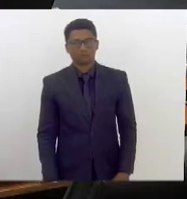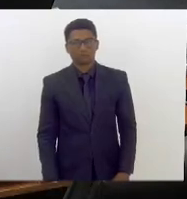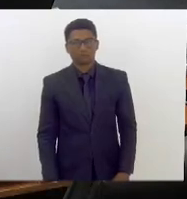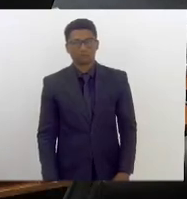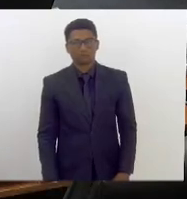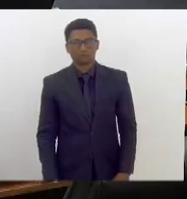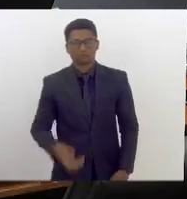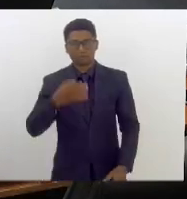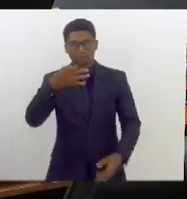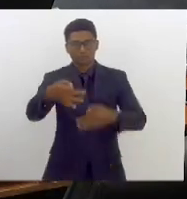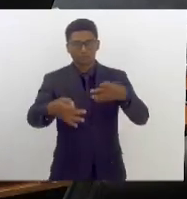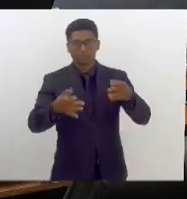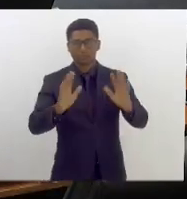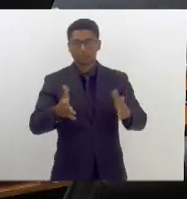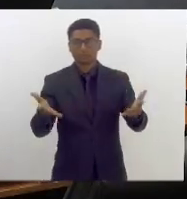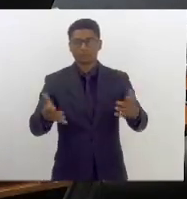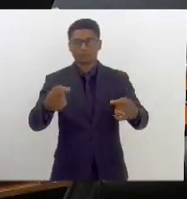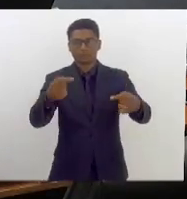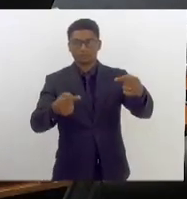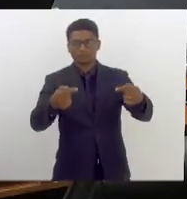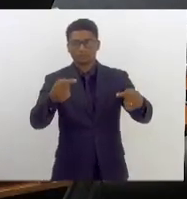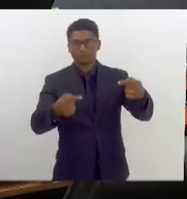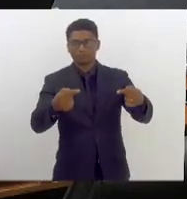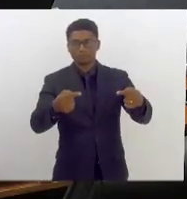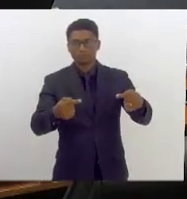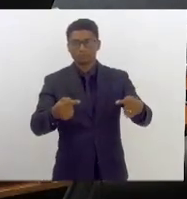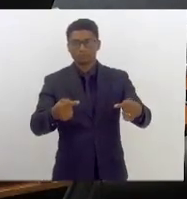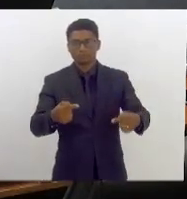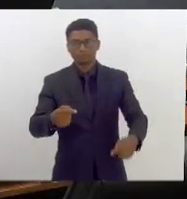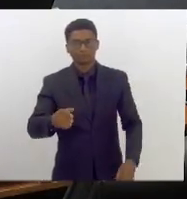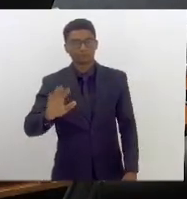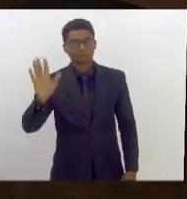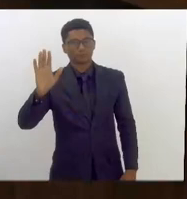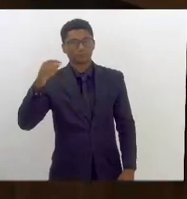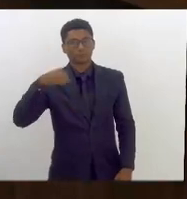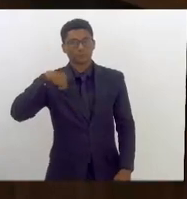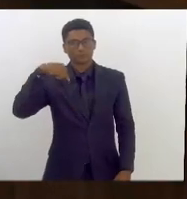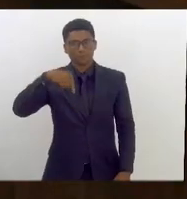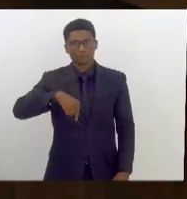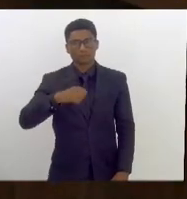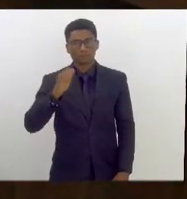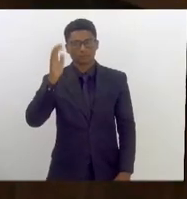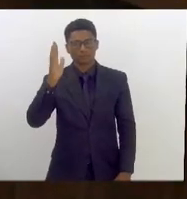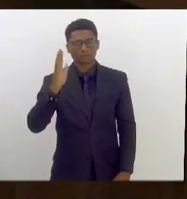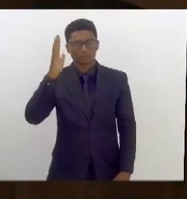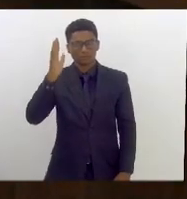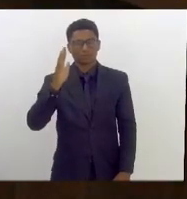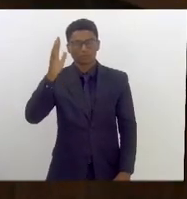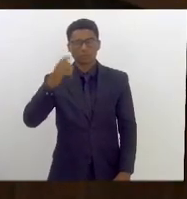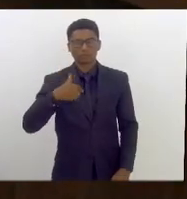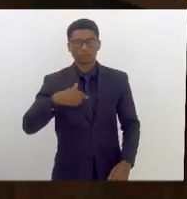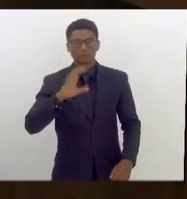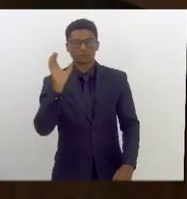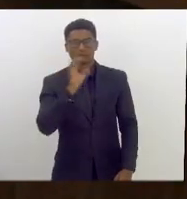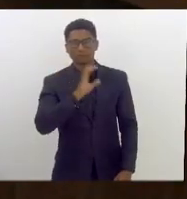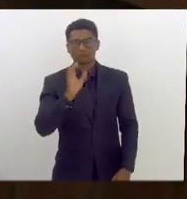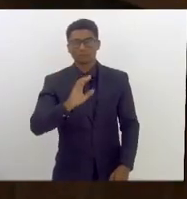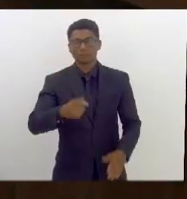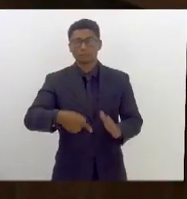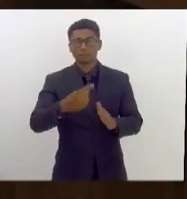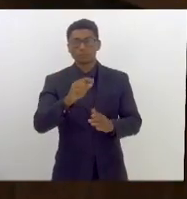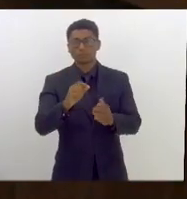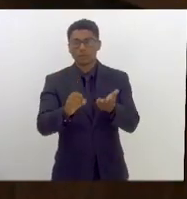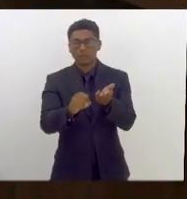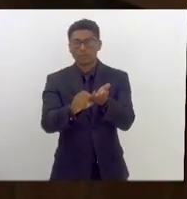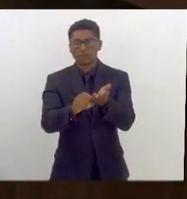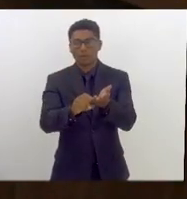Com os pareceres emitidos em discussão, não havendo o que quero dizer. Deputada Tiaju, eu quero discutir aqui mesmo do microfone de aparte, porque serei breve. Primeiro, cumprimentar o deputado Samuel